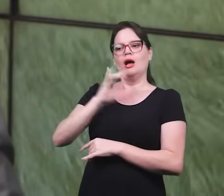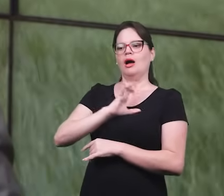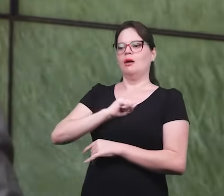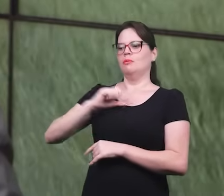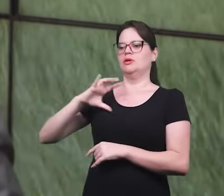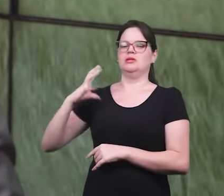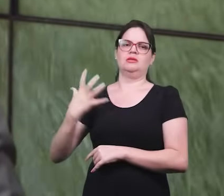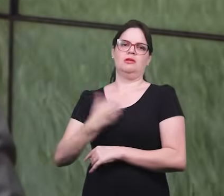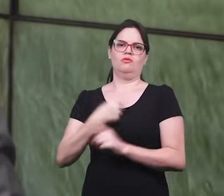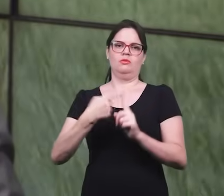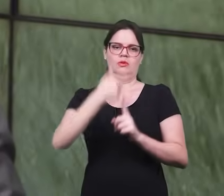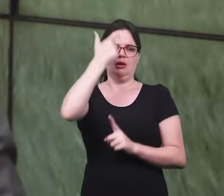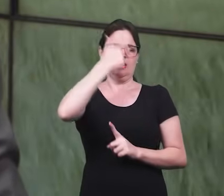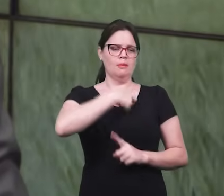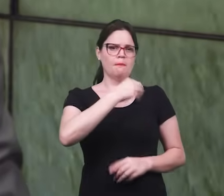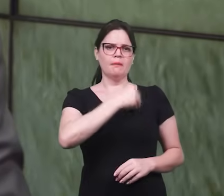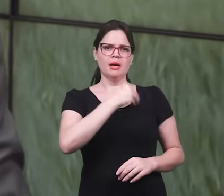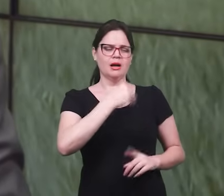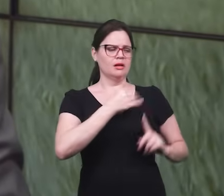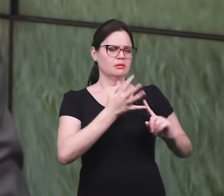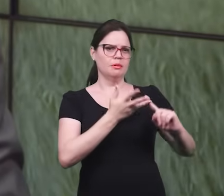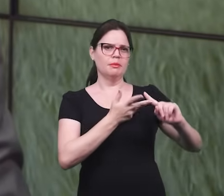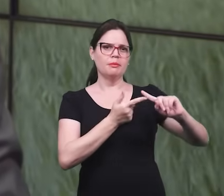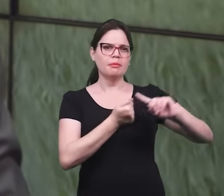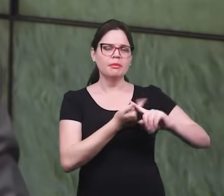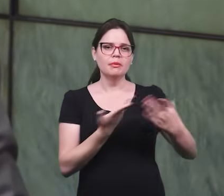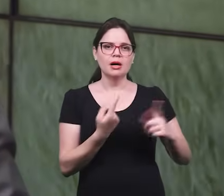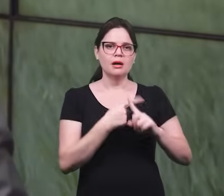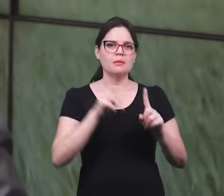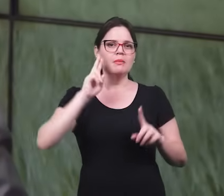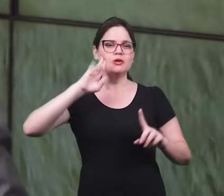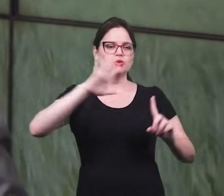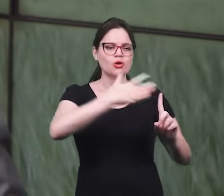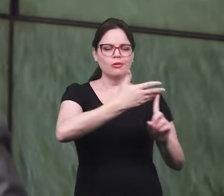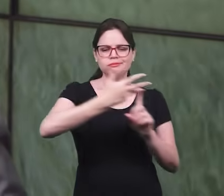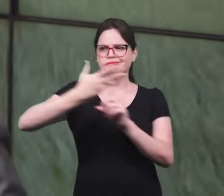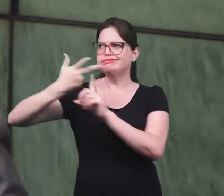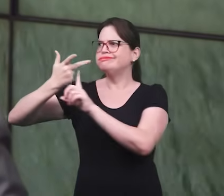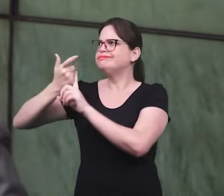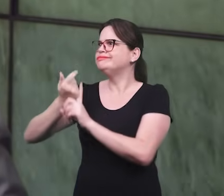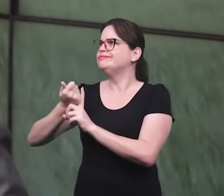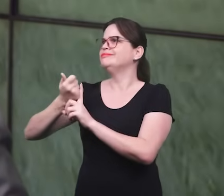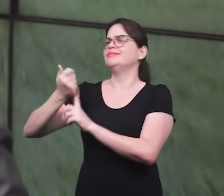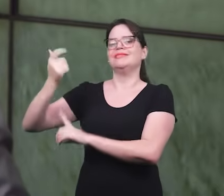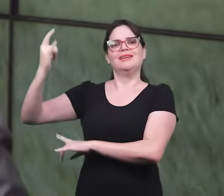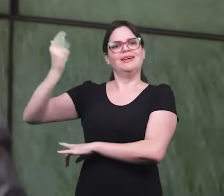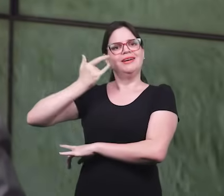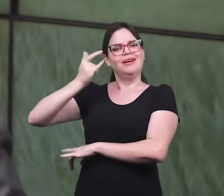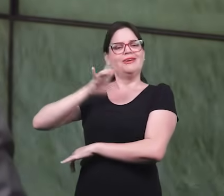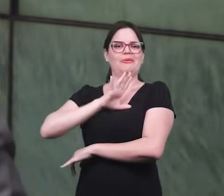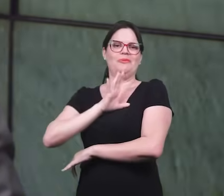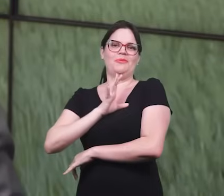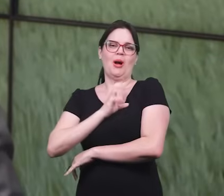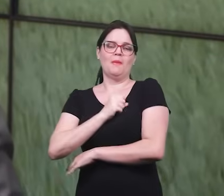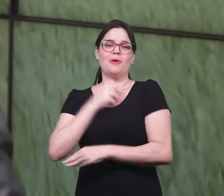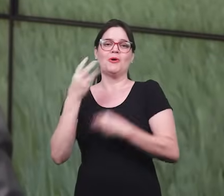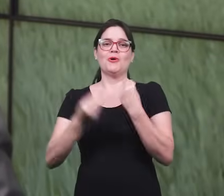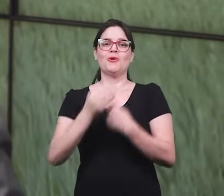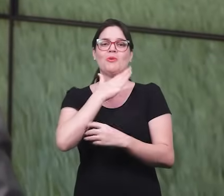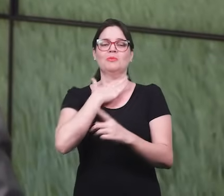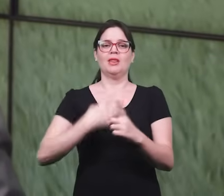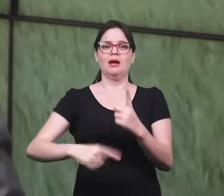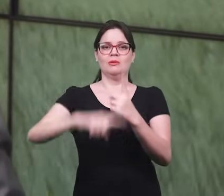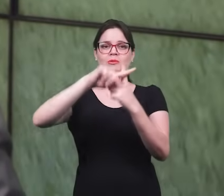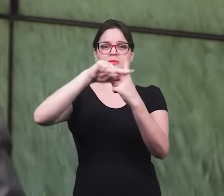nesse relacionamento fadados à morte Mas ele nos substituiu por causa do amor se coloc nosso lugar na